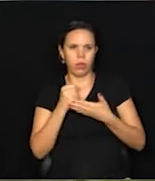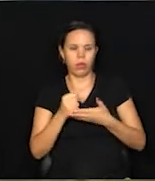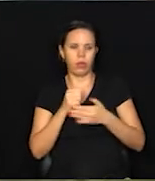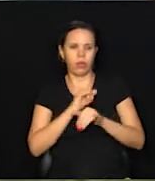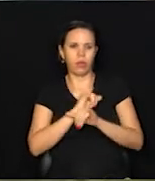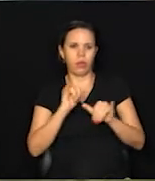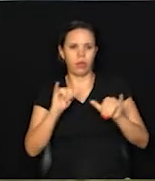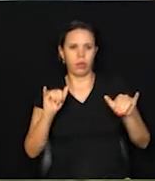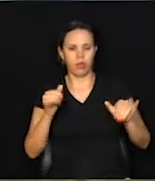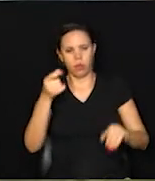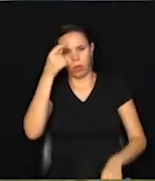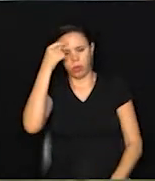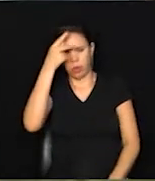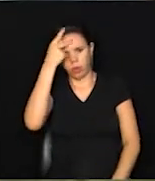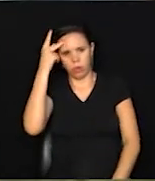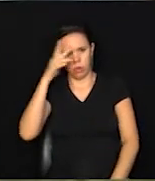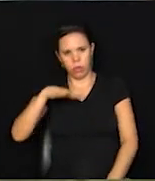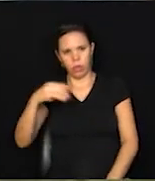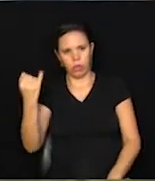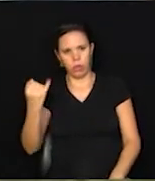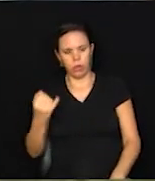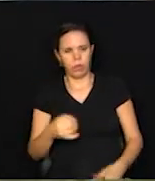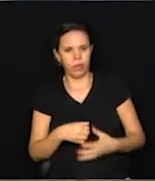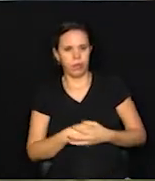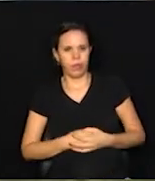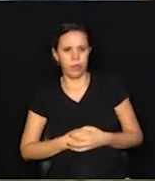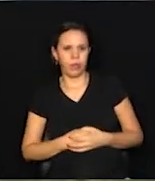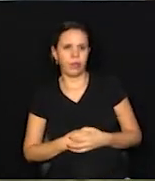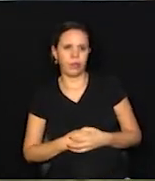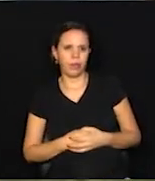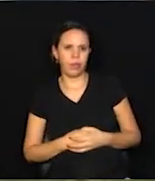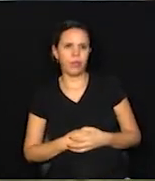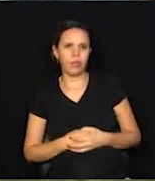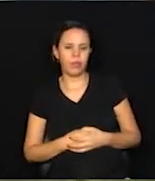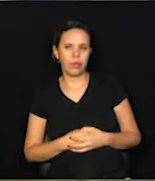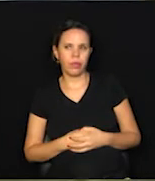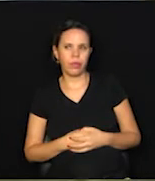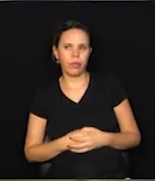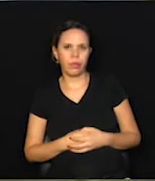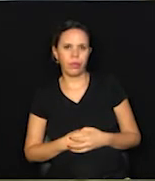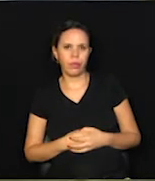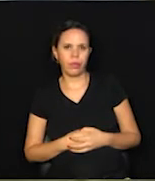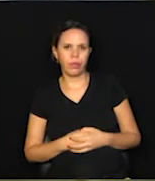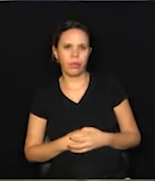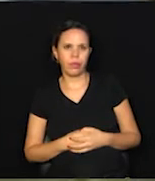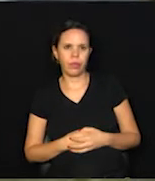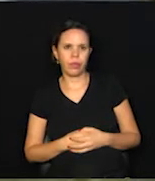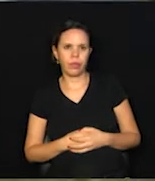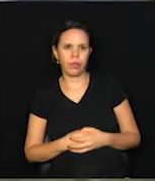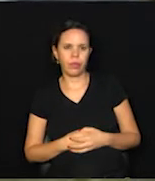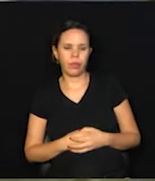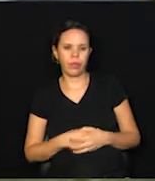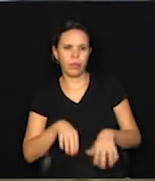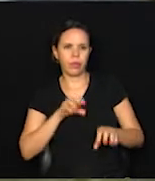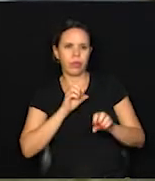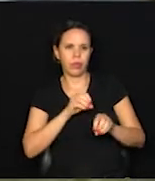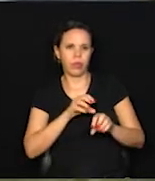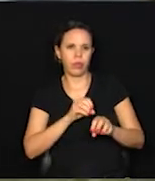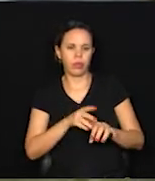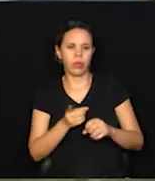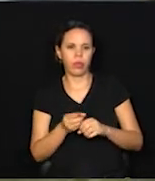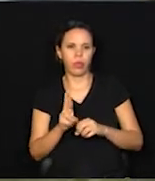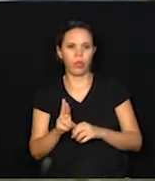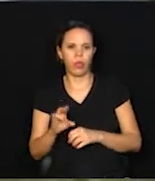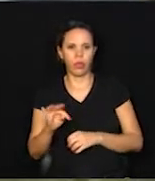a conscientizar a população, que isso é muito importante. Sobre a questão da educação, a doutora Cíntia